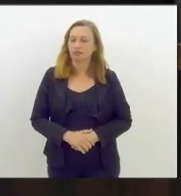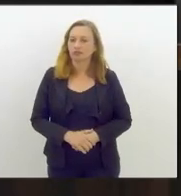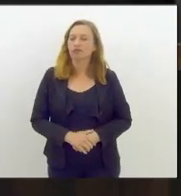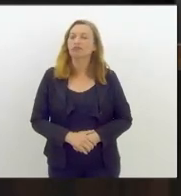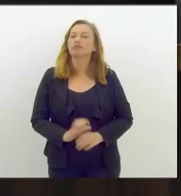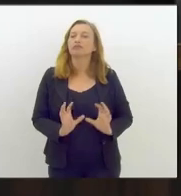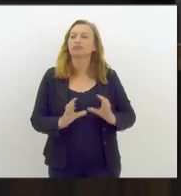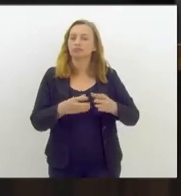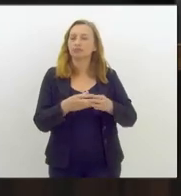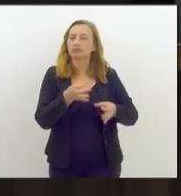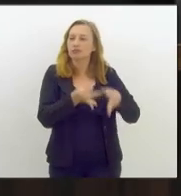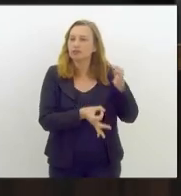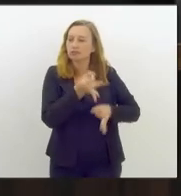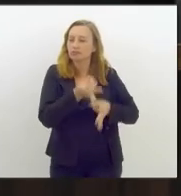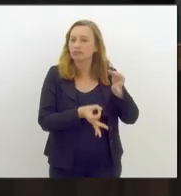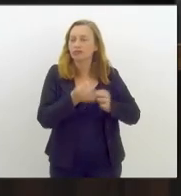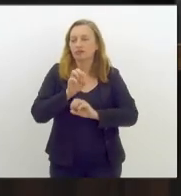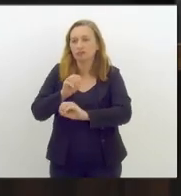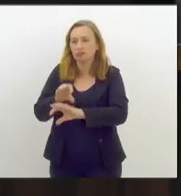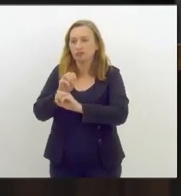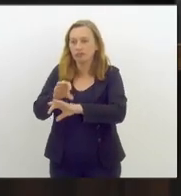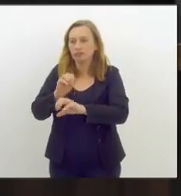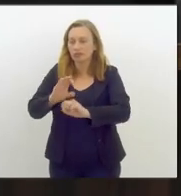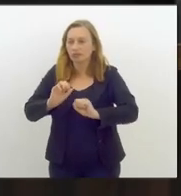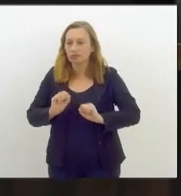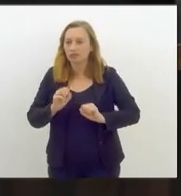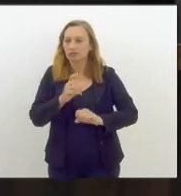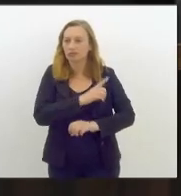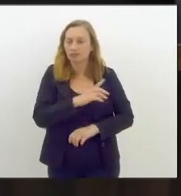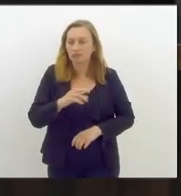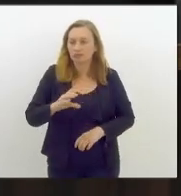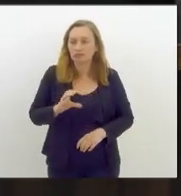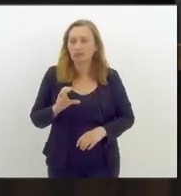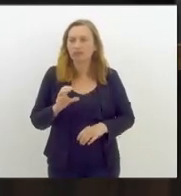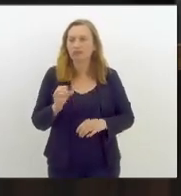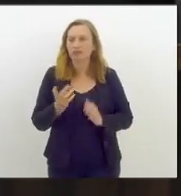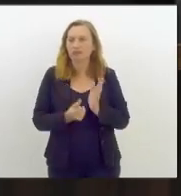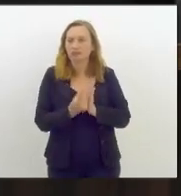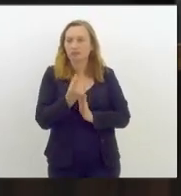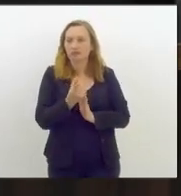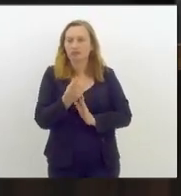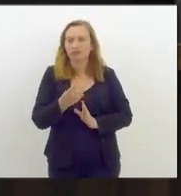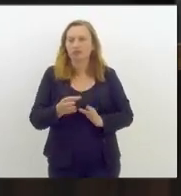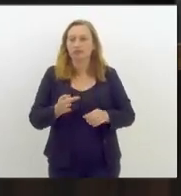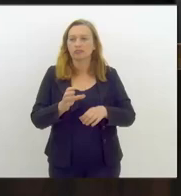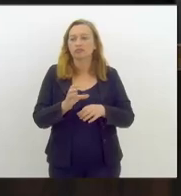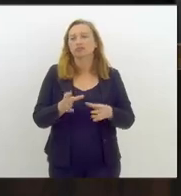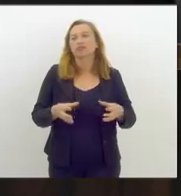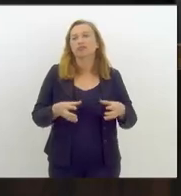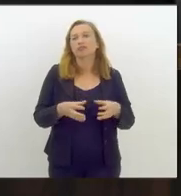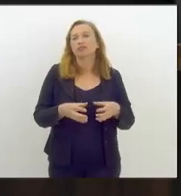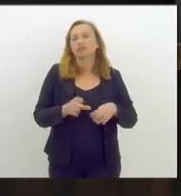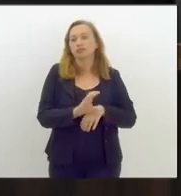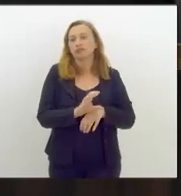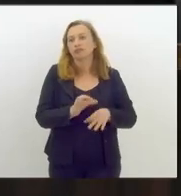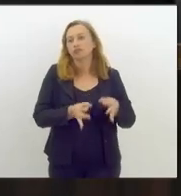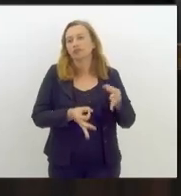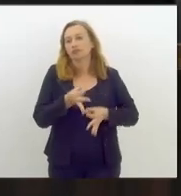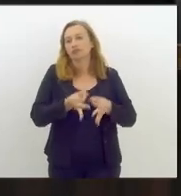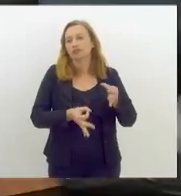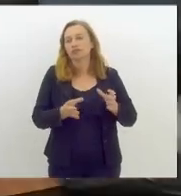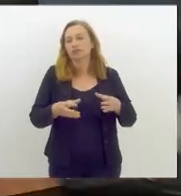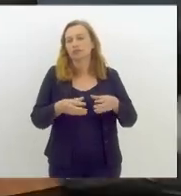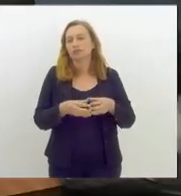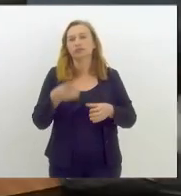das comissões de Constituição e Justiça, Educação, Defesa Civil e Orçamento. Para emitir parecer pela Comissão de Constituição e Justiça, deputado Luiz